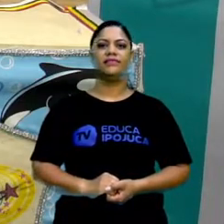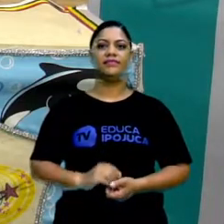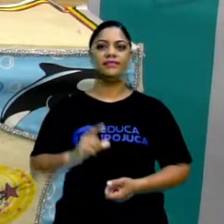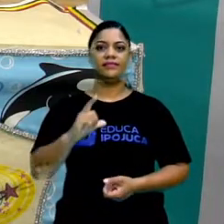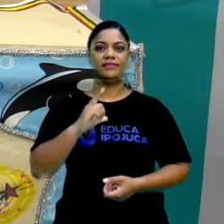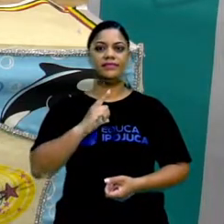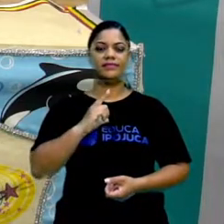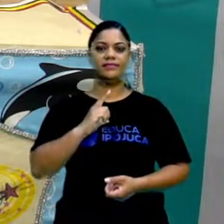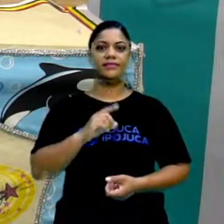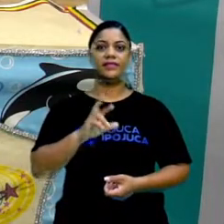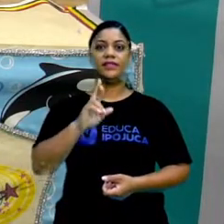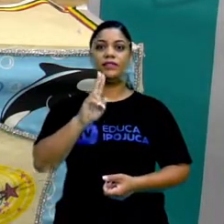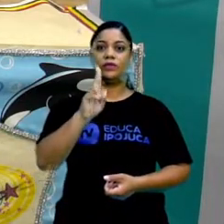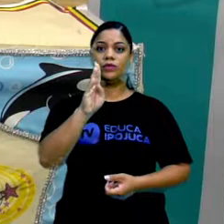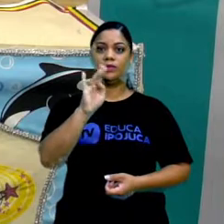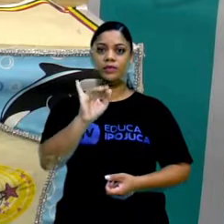rubi